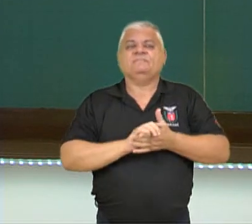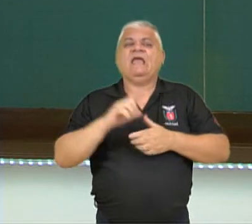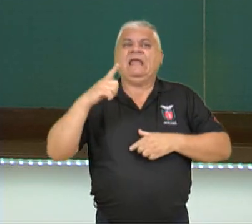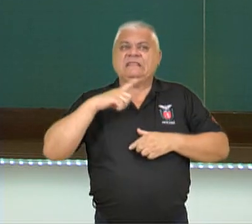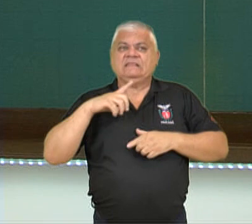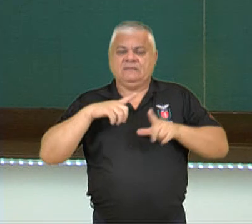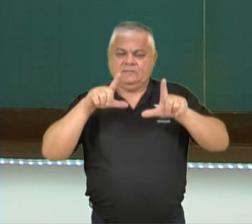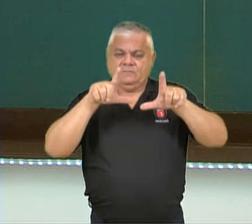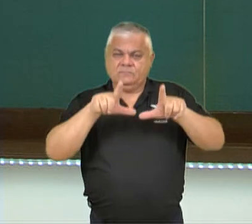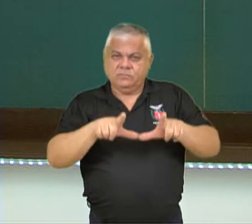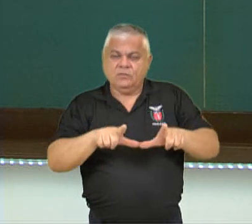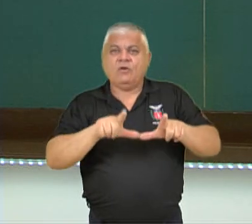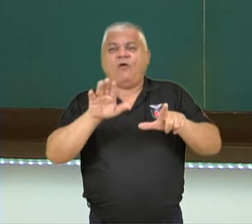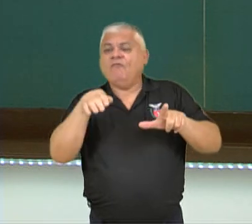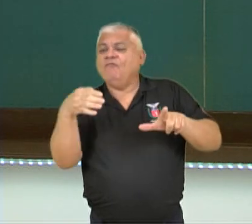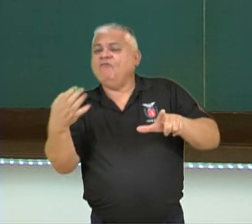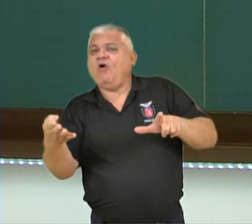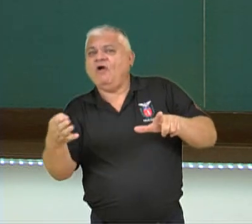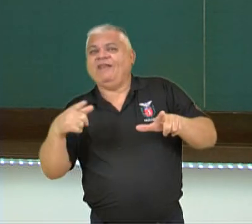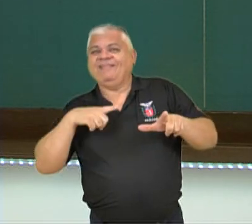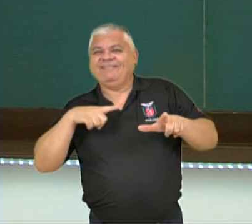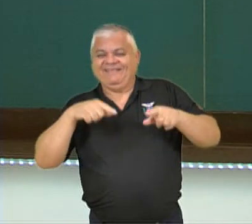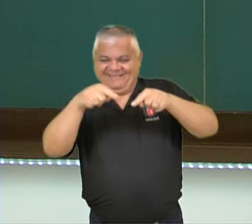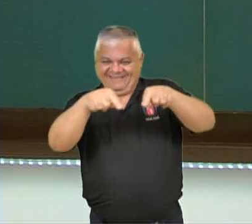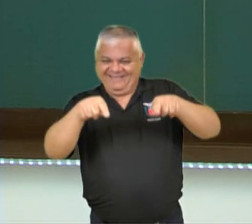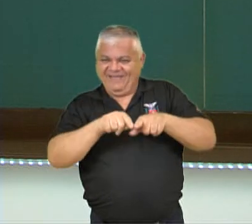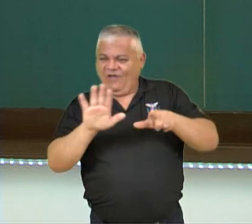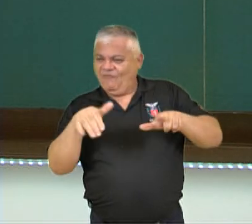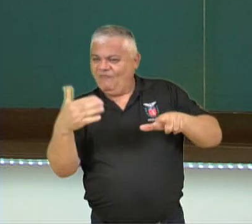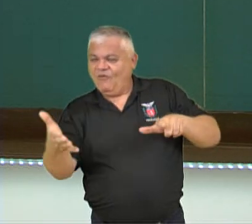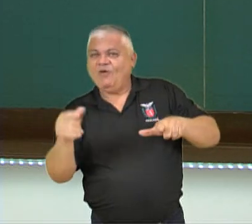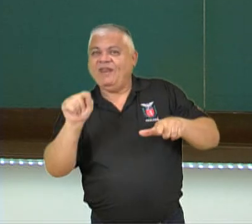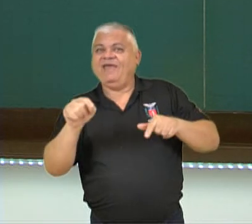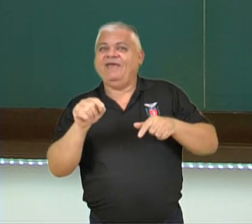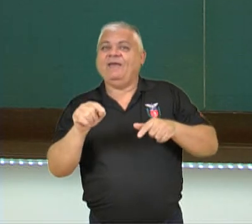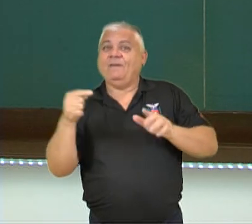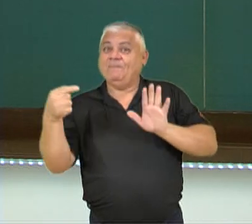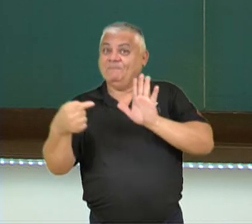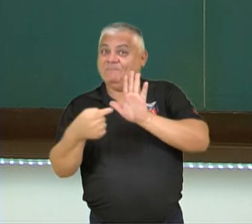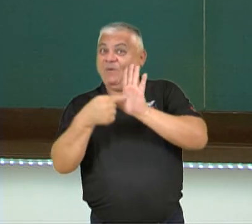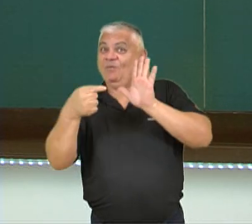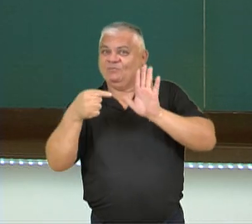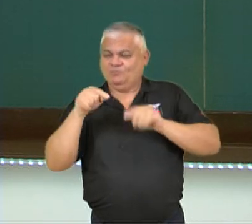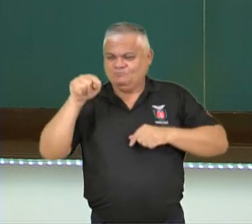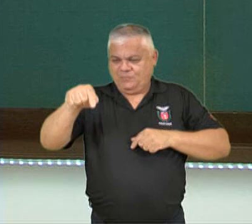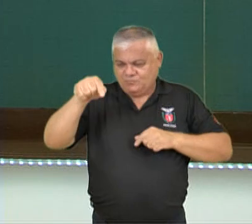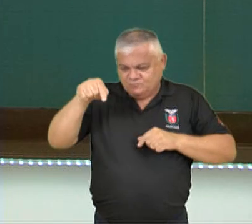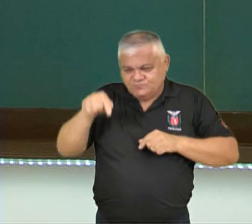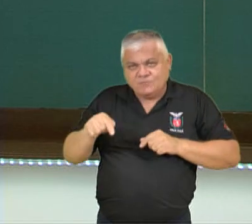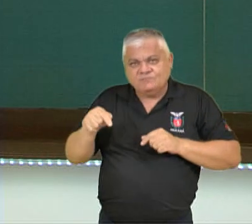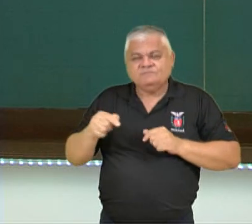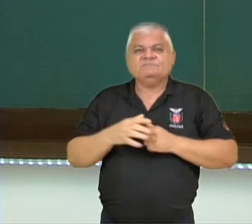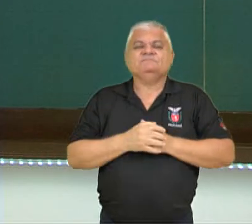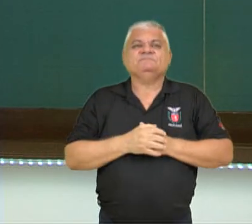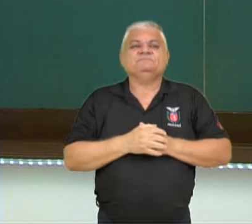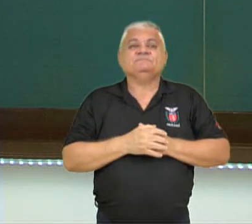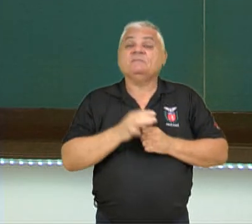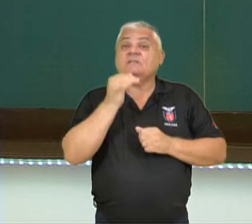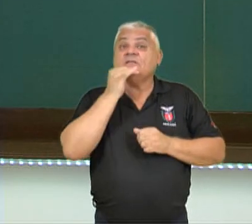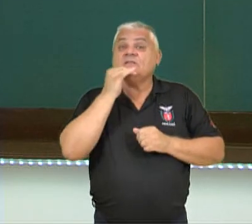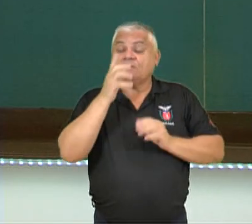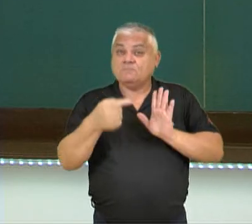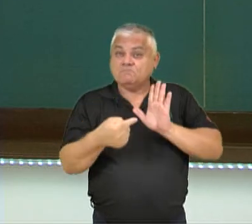pontos marcados fora também do plano. Então, são os nossos pontos, ok? Partindo do